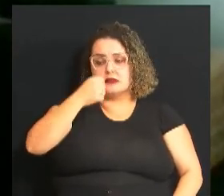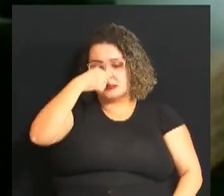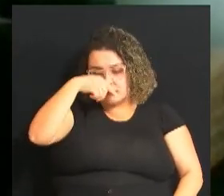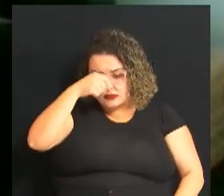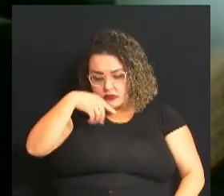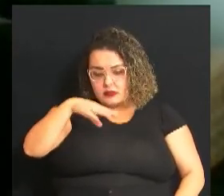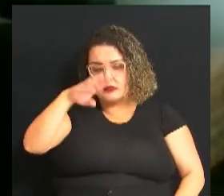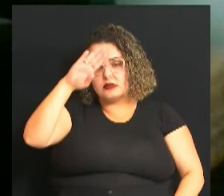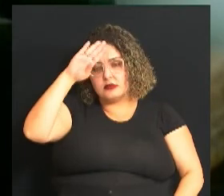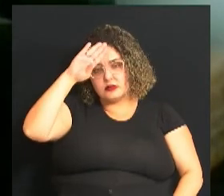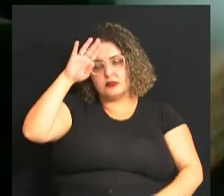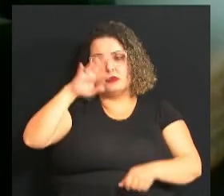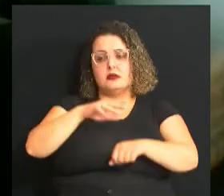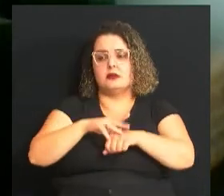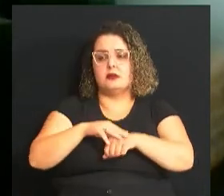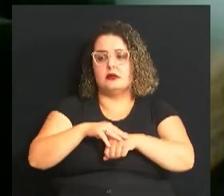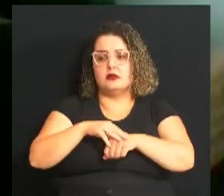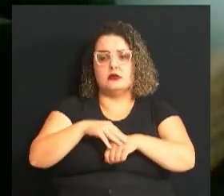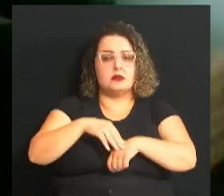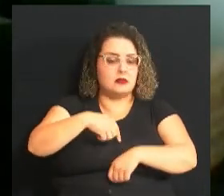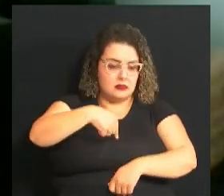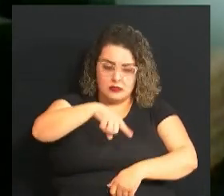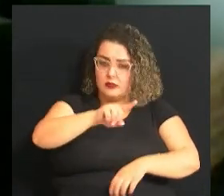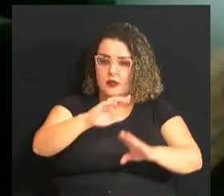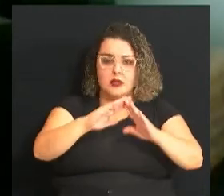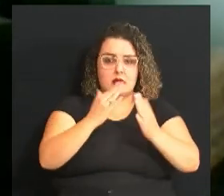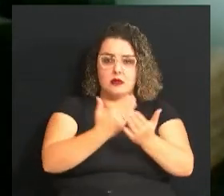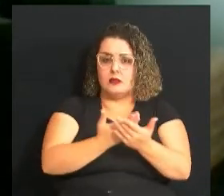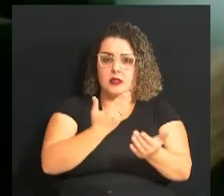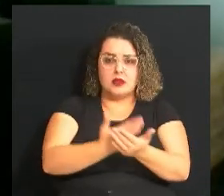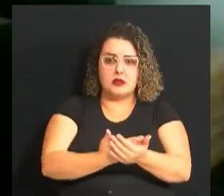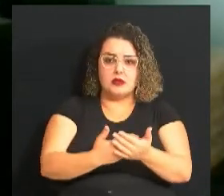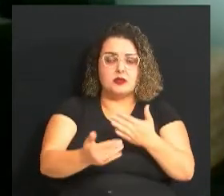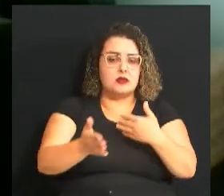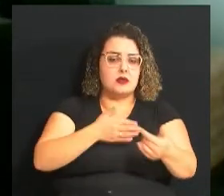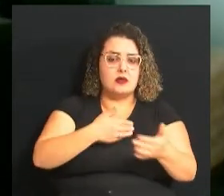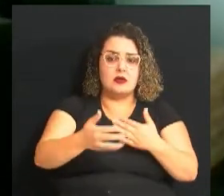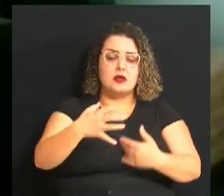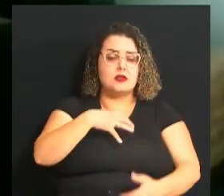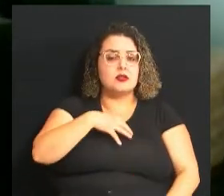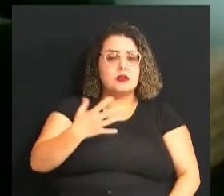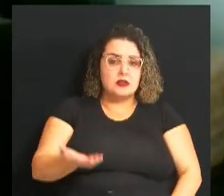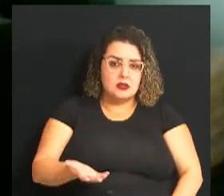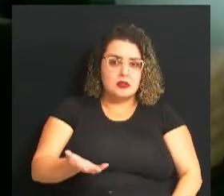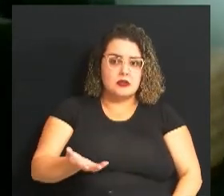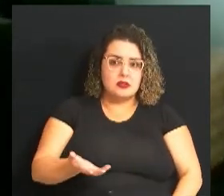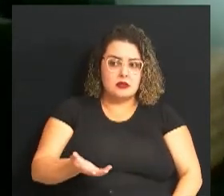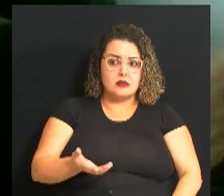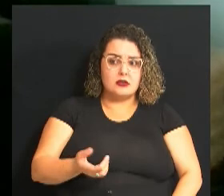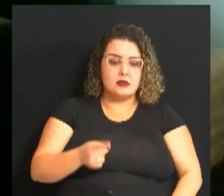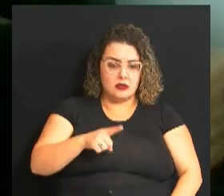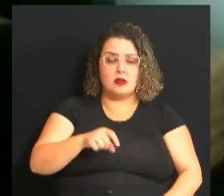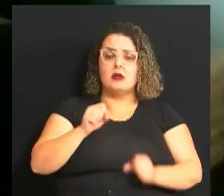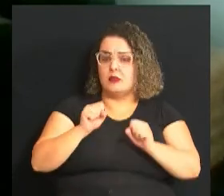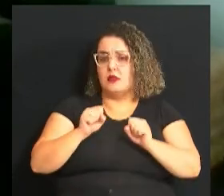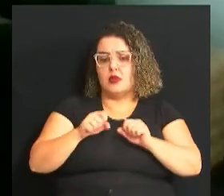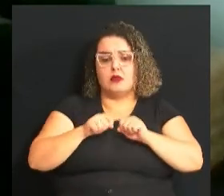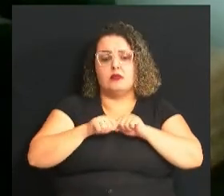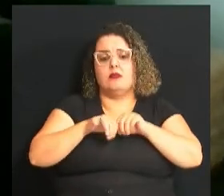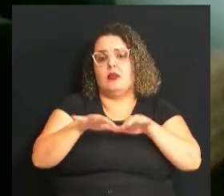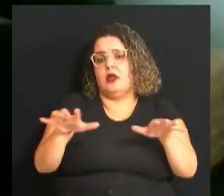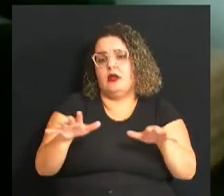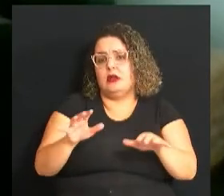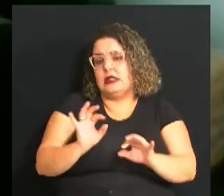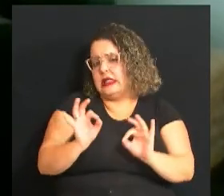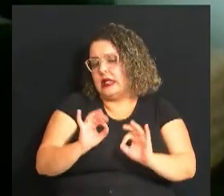está doente, e manda para a escola. Essa criança na escola, ela pode muito provavelmente não ter nada de importante,